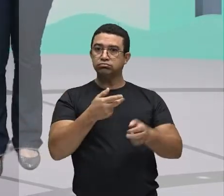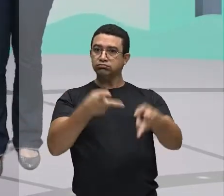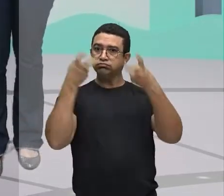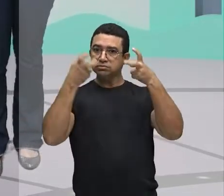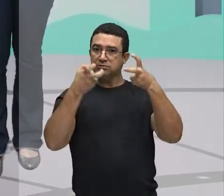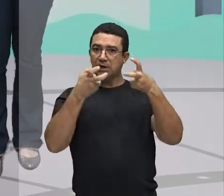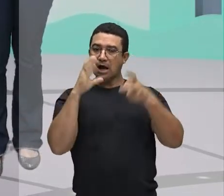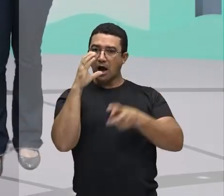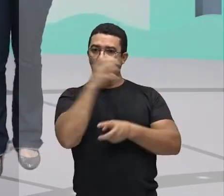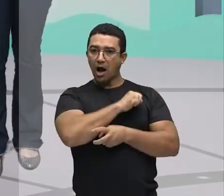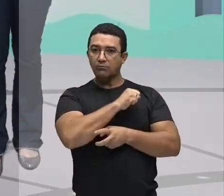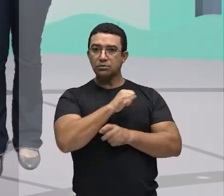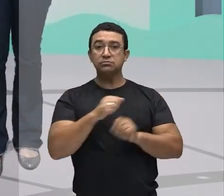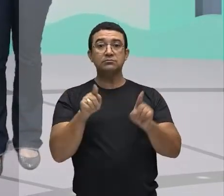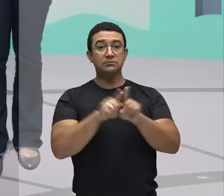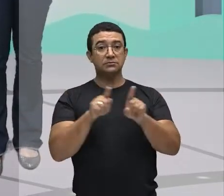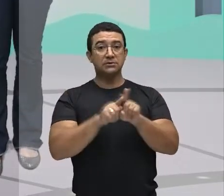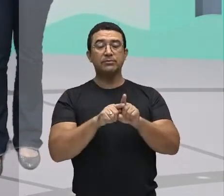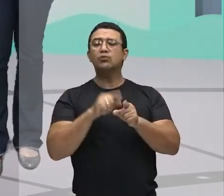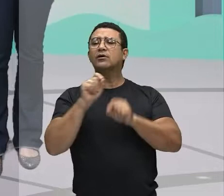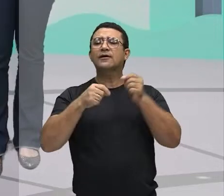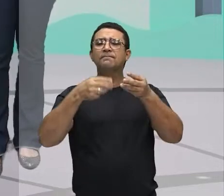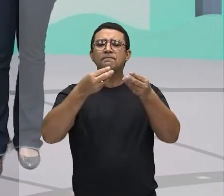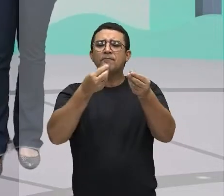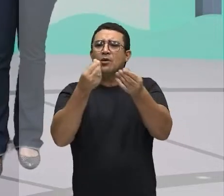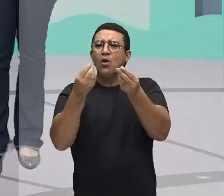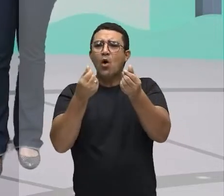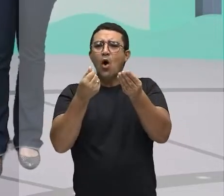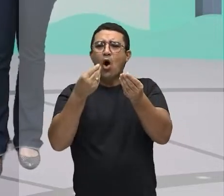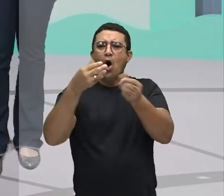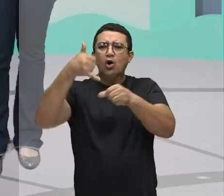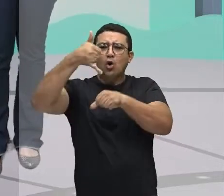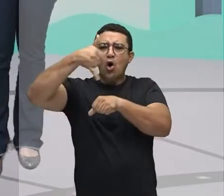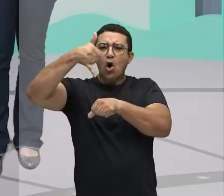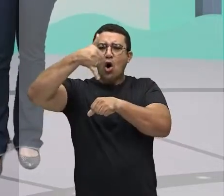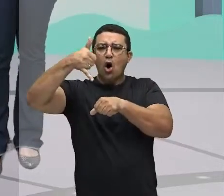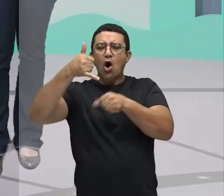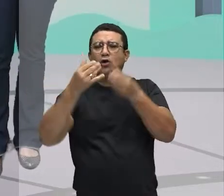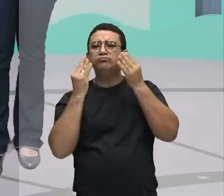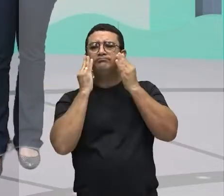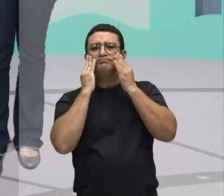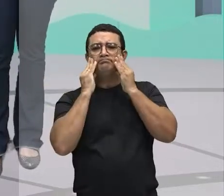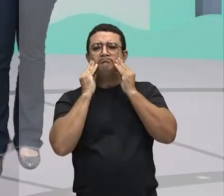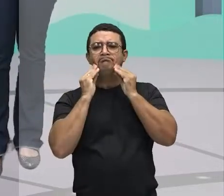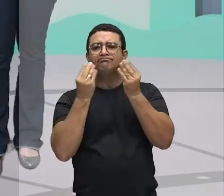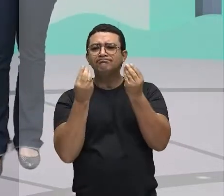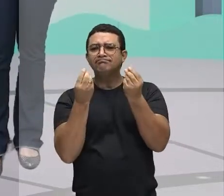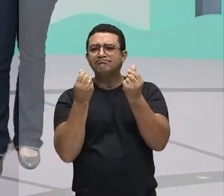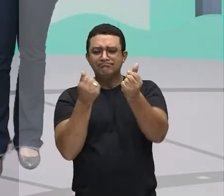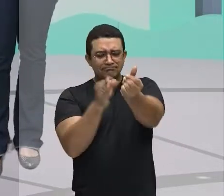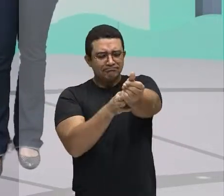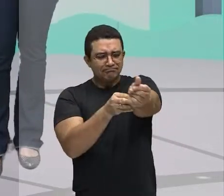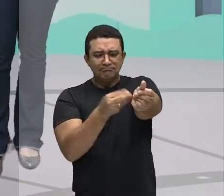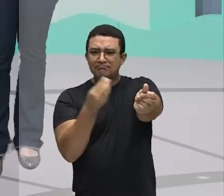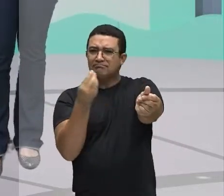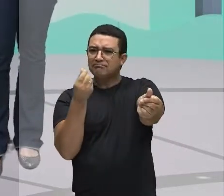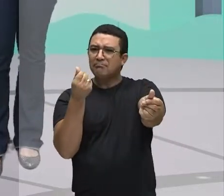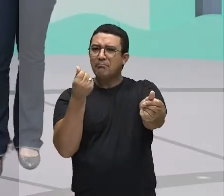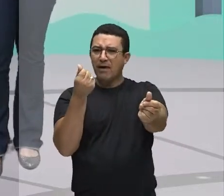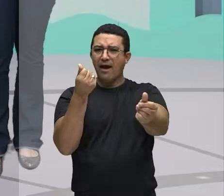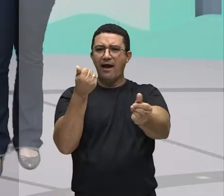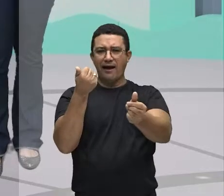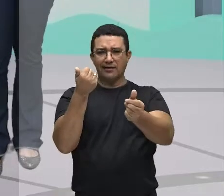Tem também o aumento da oleosidade da pele. E é essa oleosidade que, quando aumenta, pode